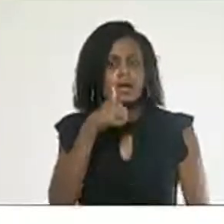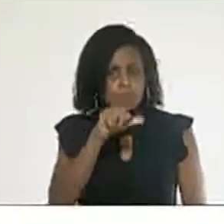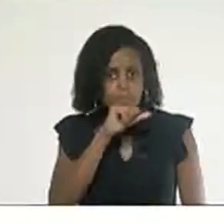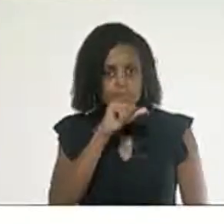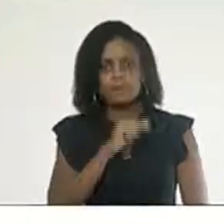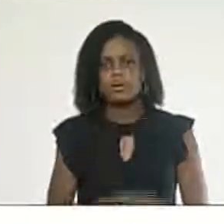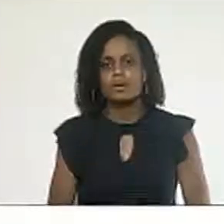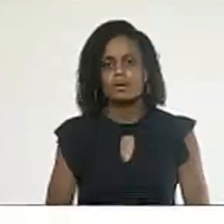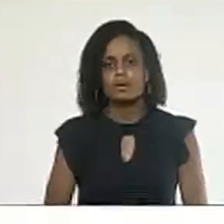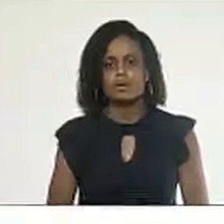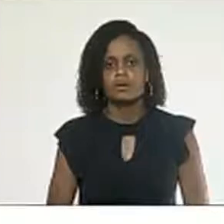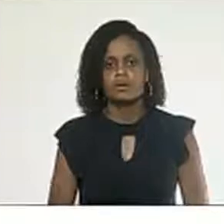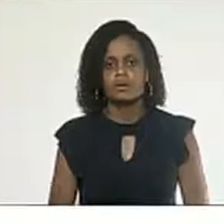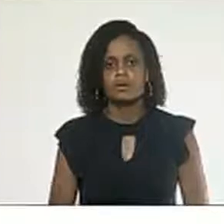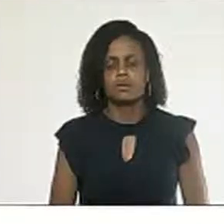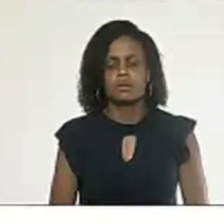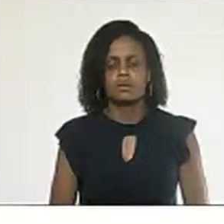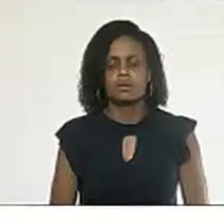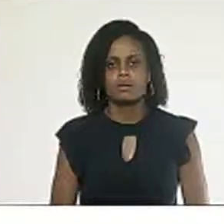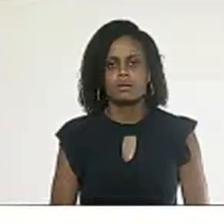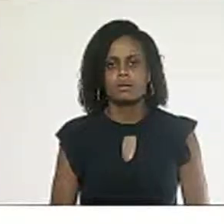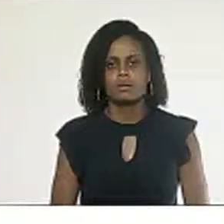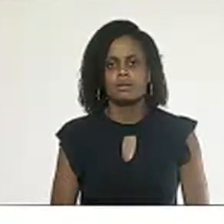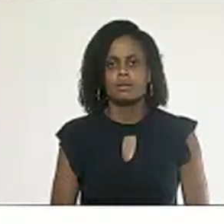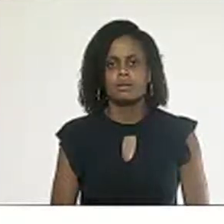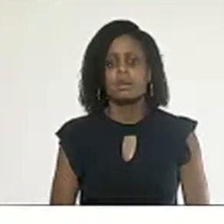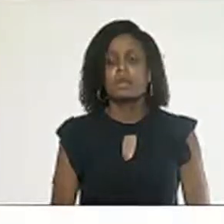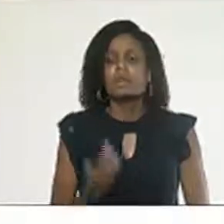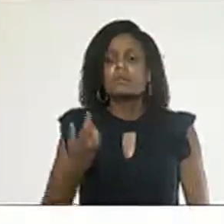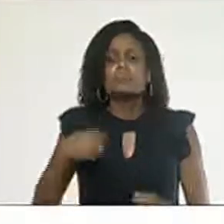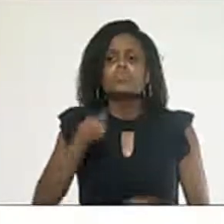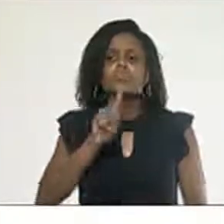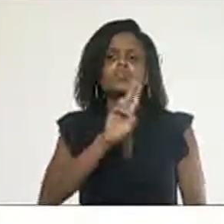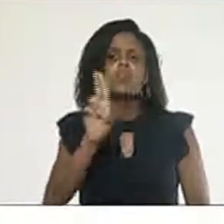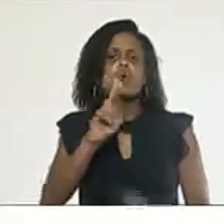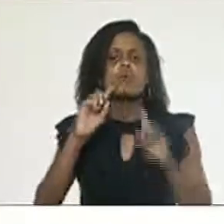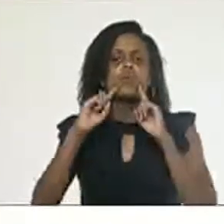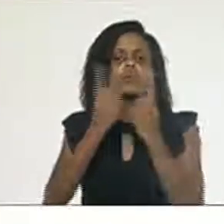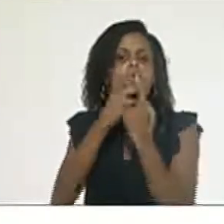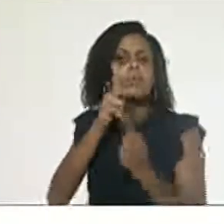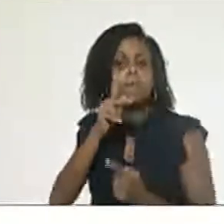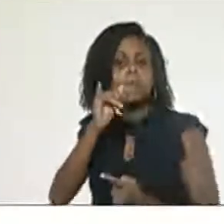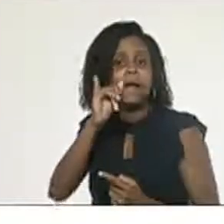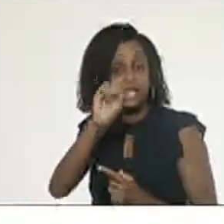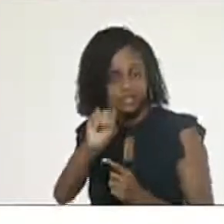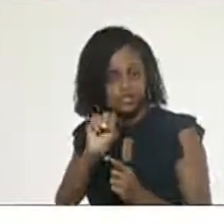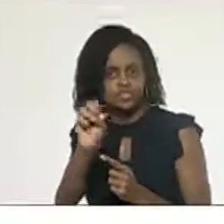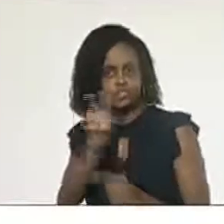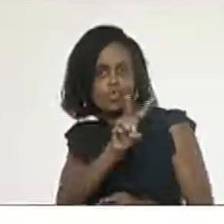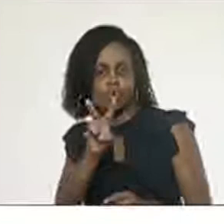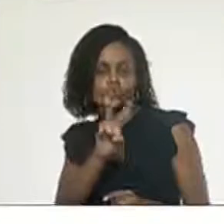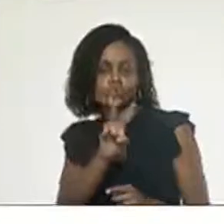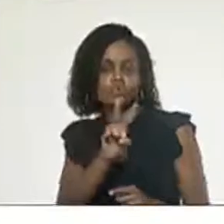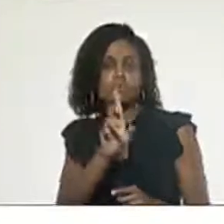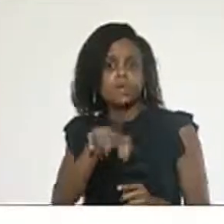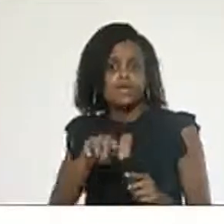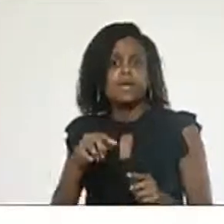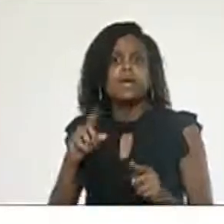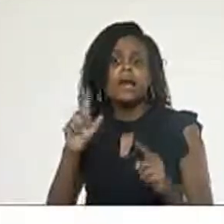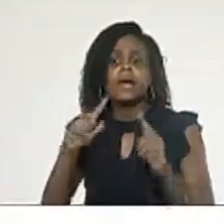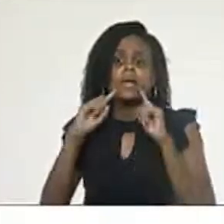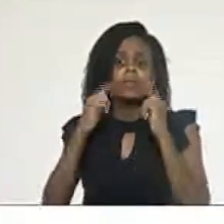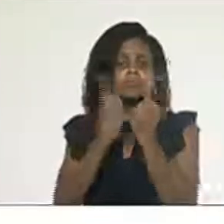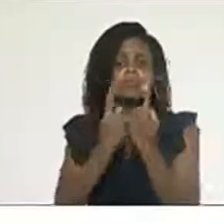as mães. Sequer deveria ter o nome de reunião dos pais, porque são as mães, ou as responsáveis, ou as